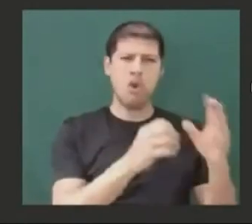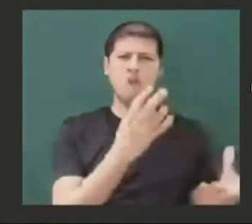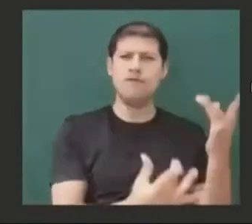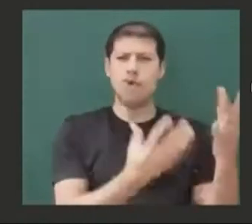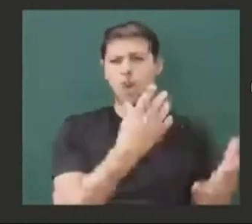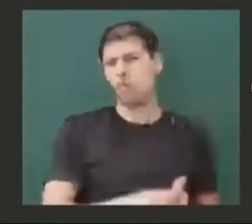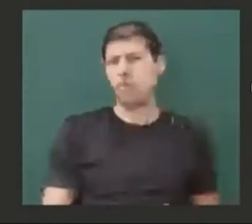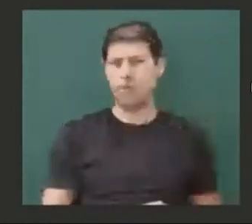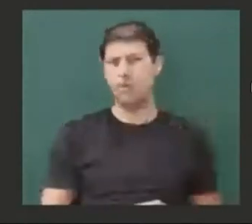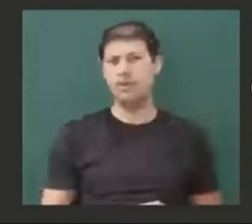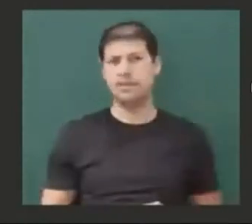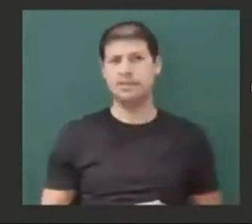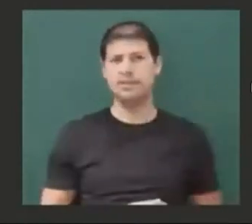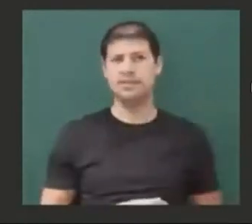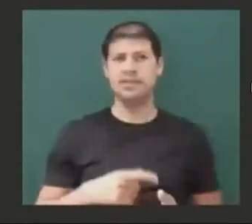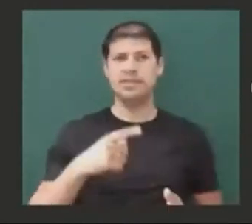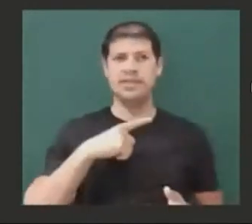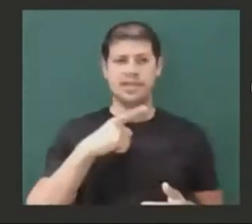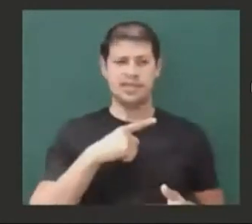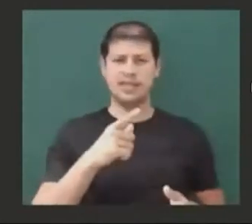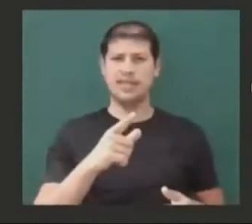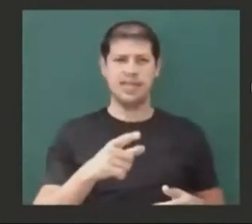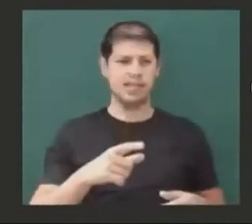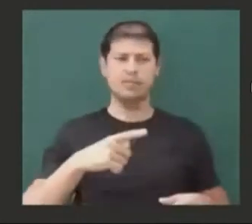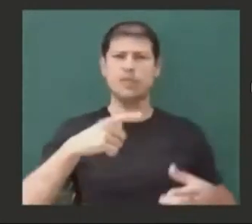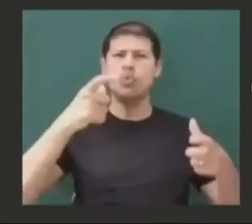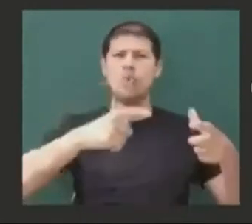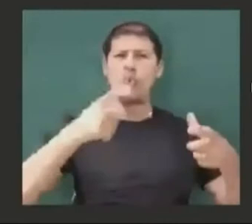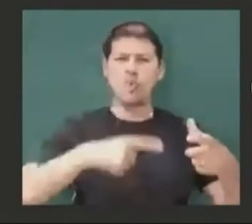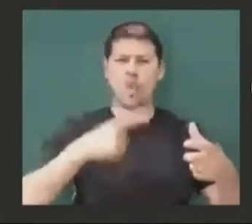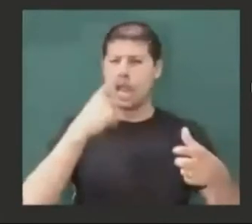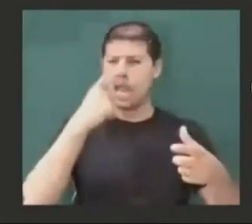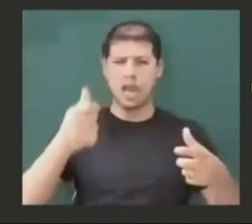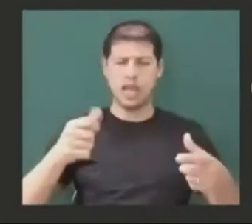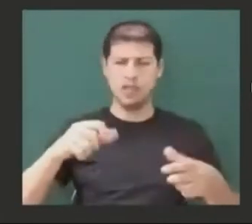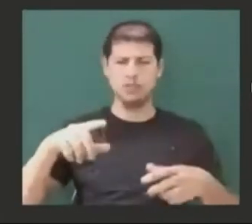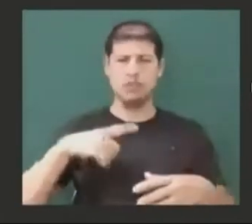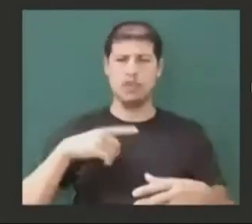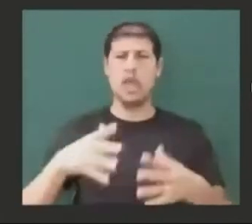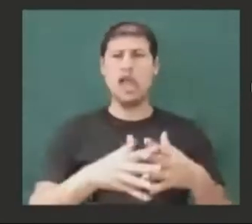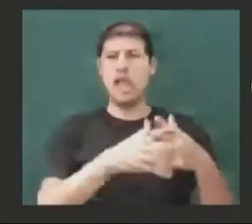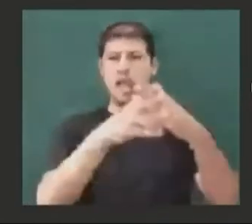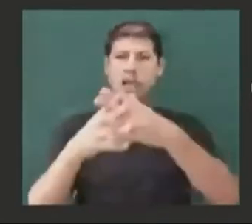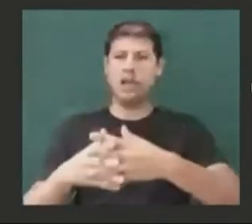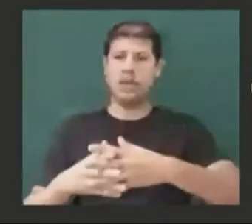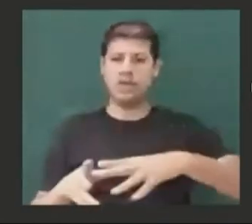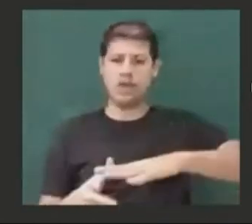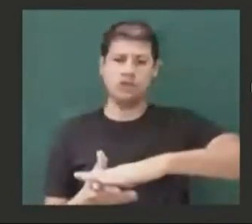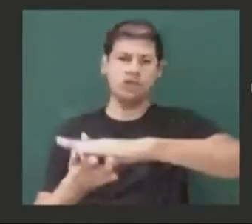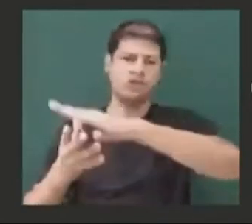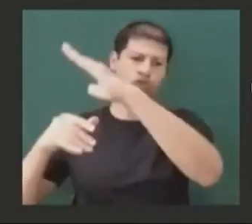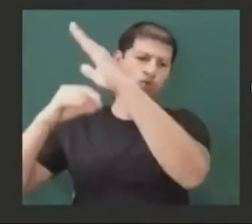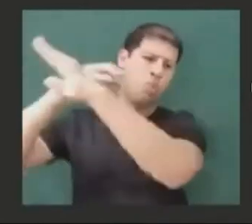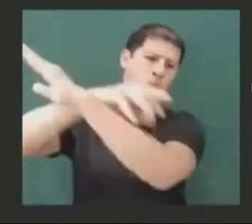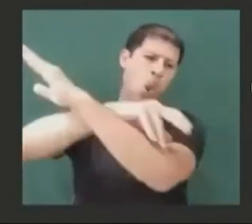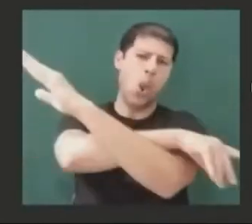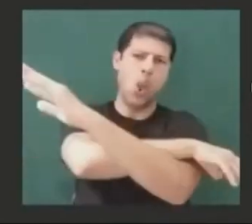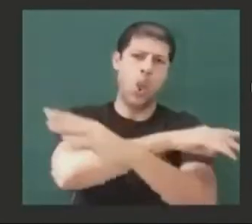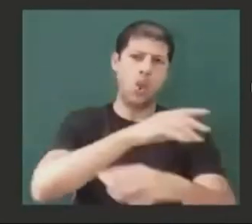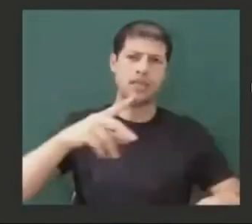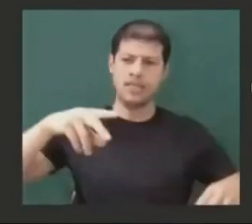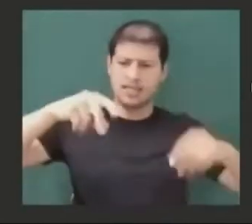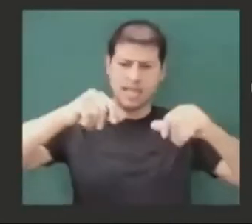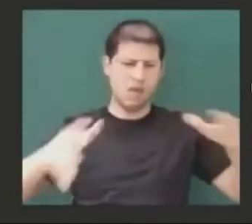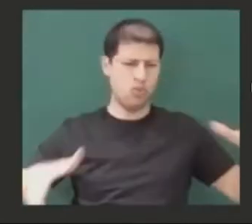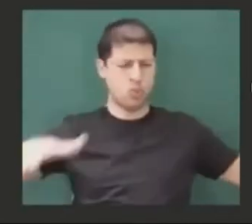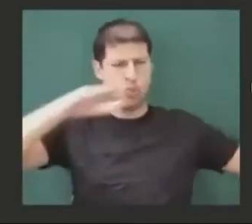mais empregos do que aterros e incineradores. A remanufatura cria quase 30 vezes mais empregos